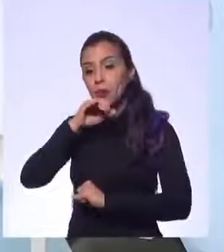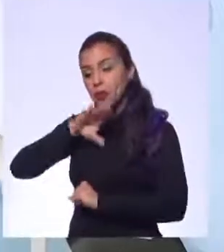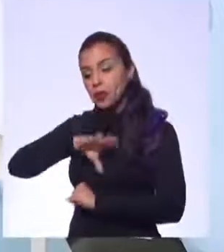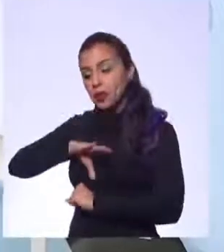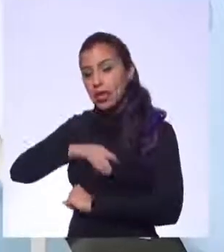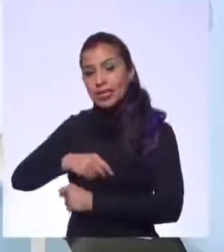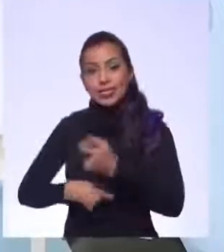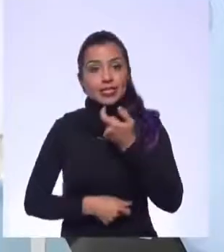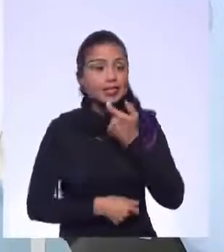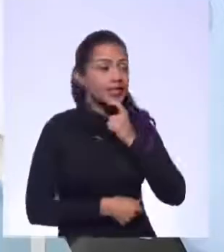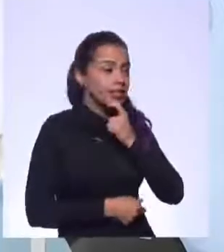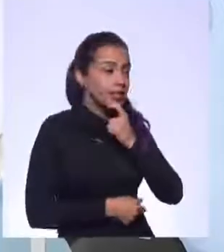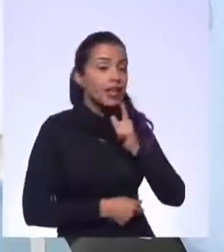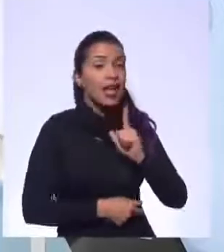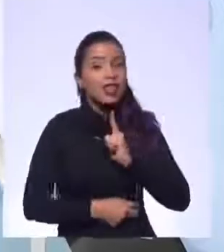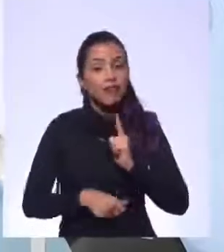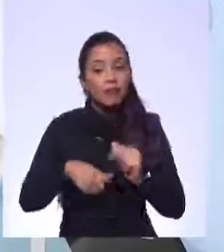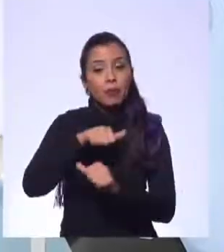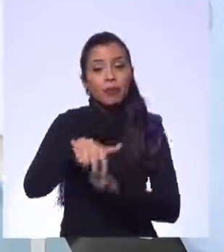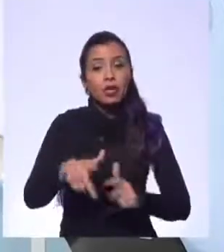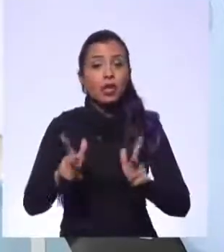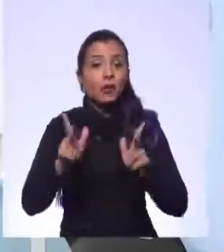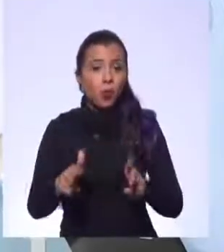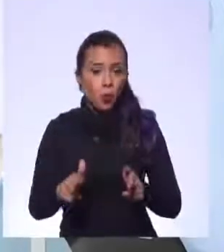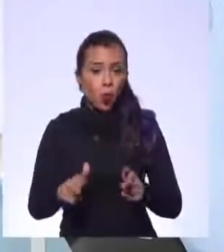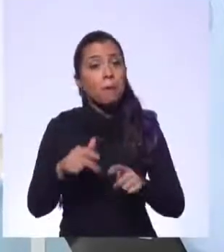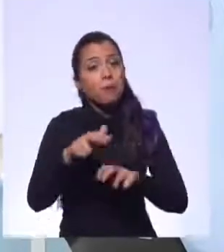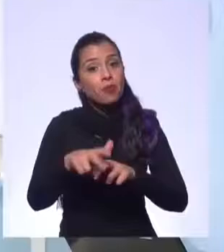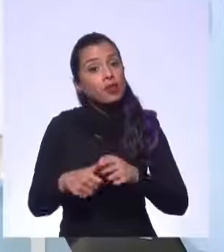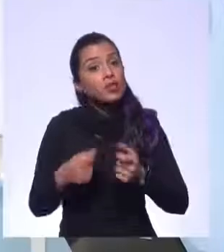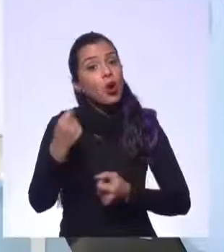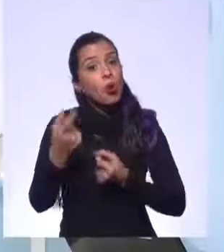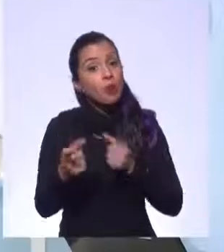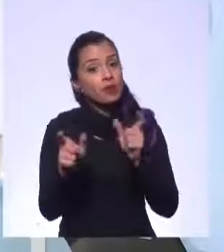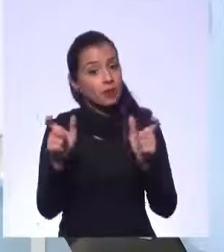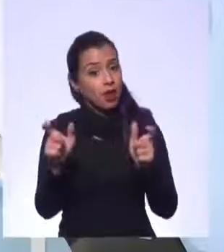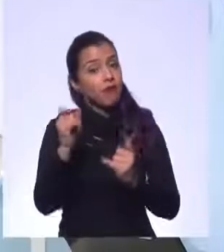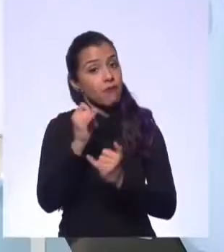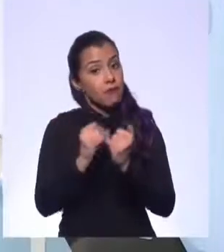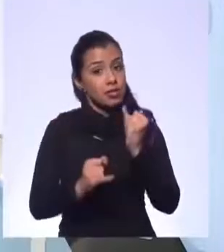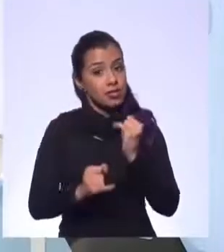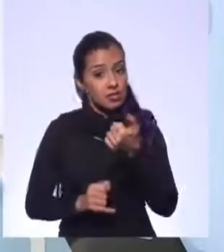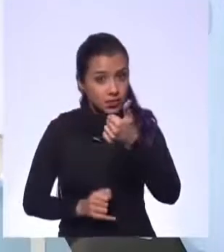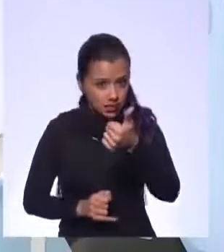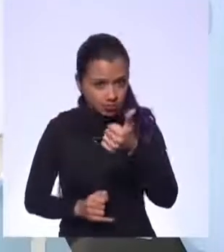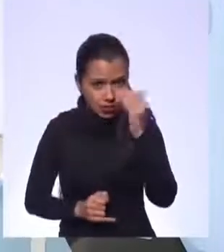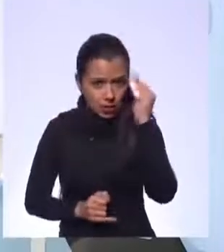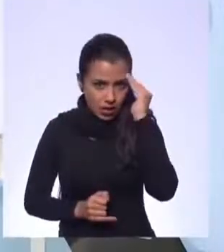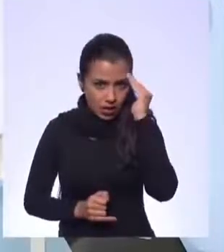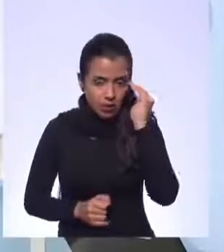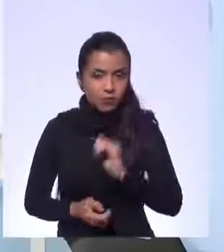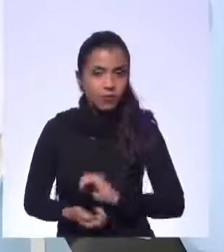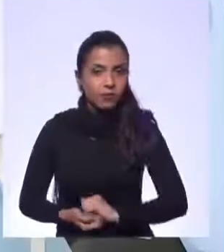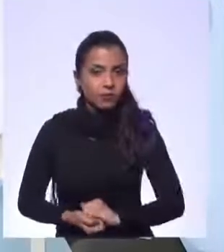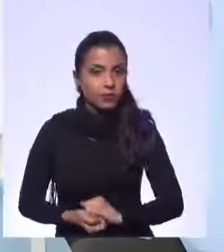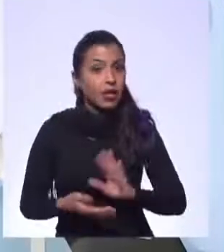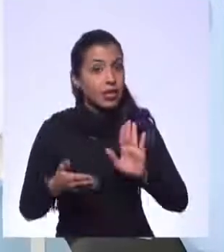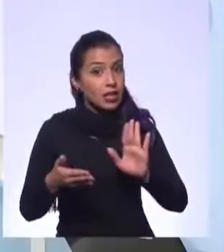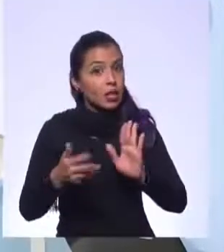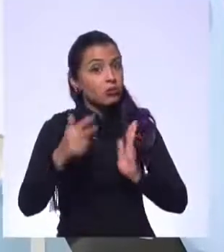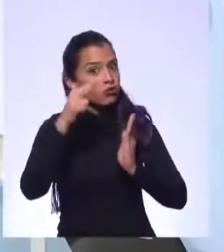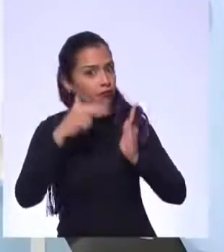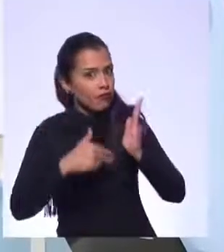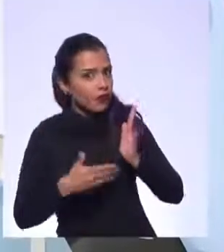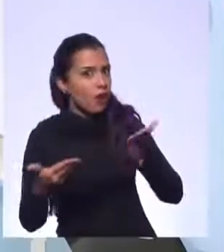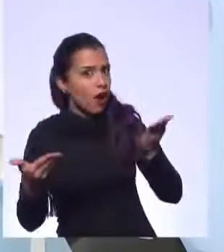línguas, elas sofreram as mesmas transformações. Por isso que elas são parecidas, né? Tá certo? Então, a gente já viu os